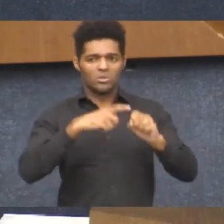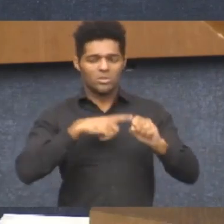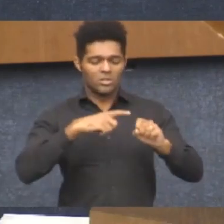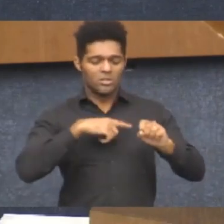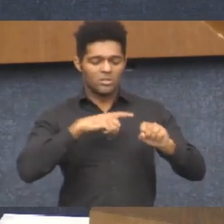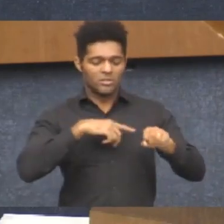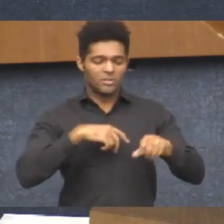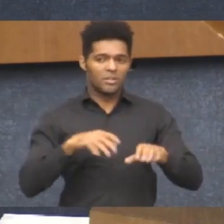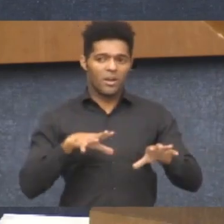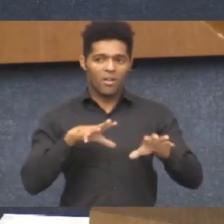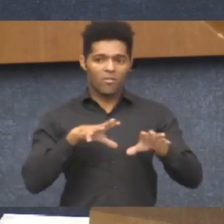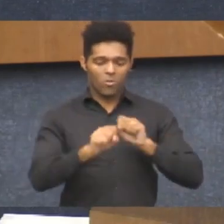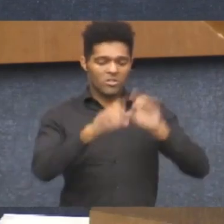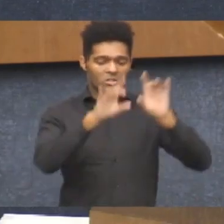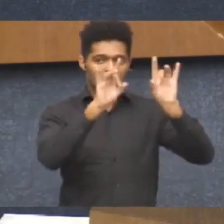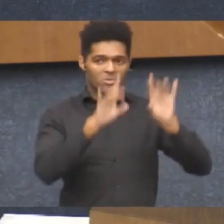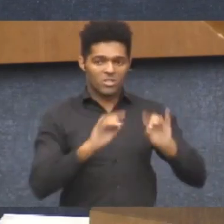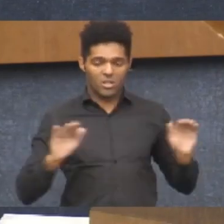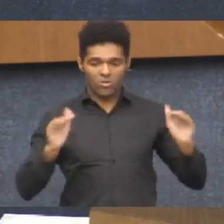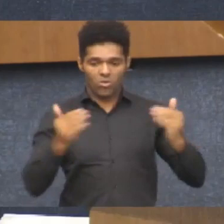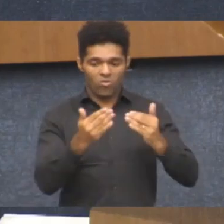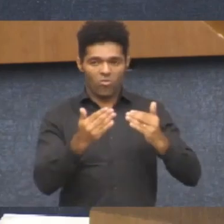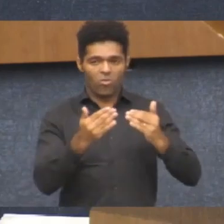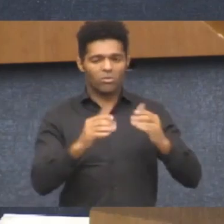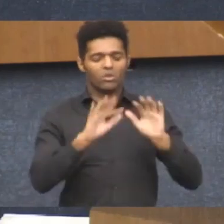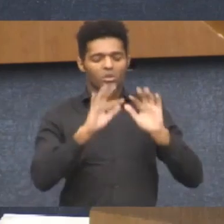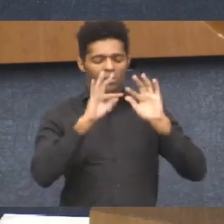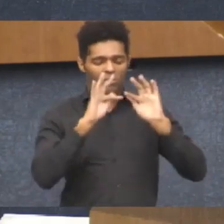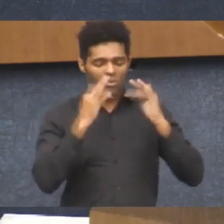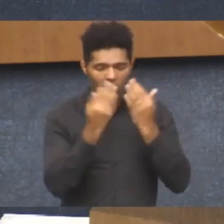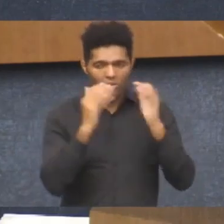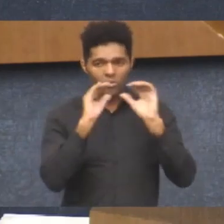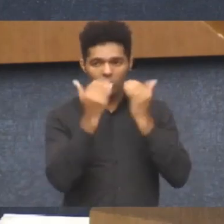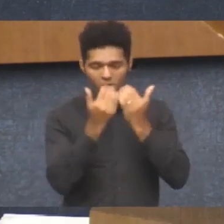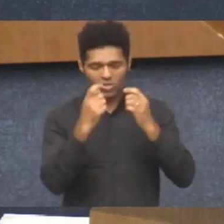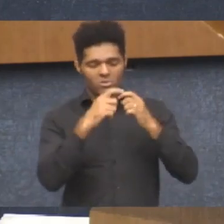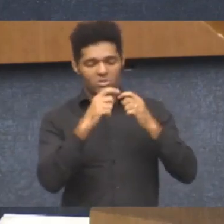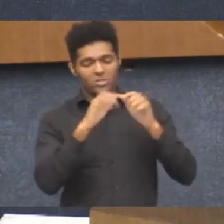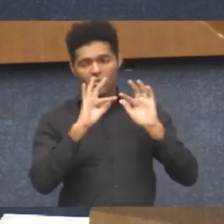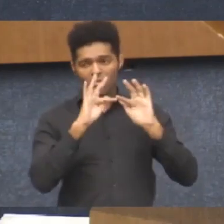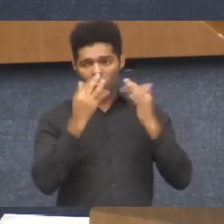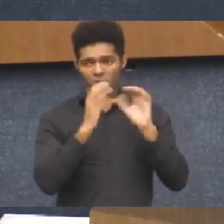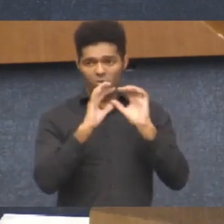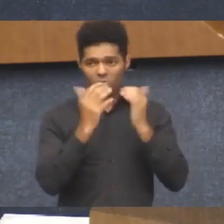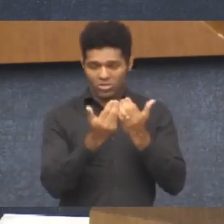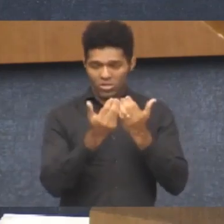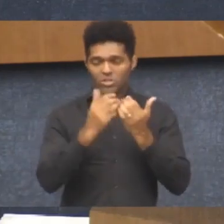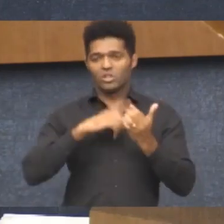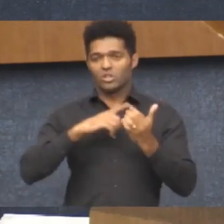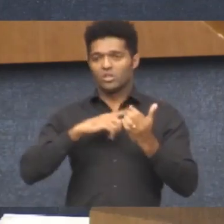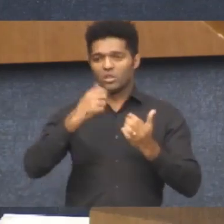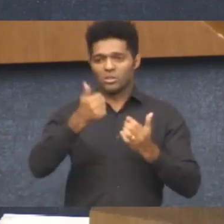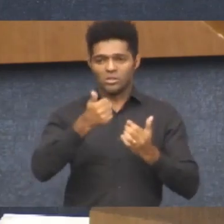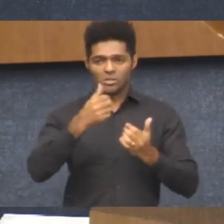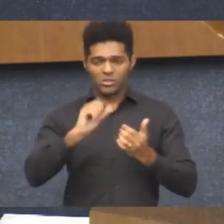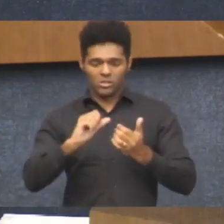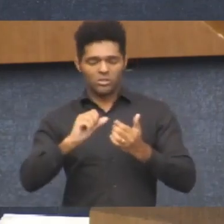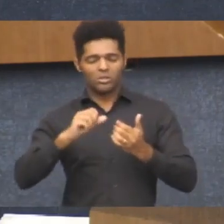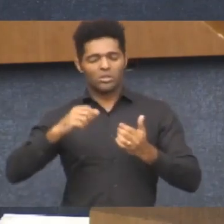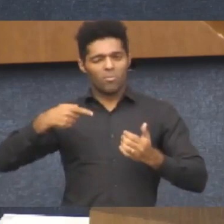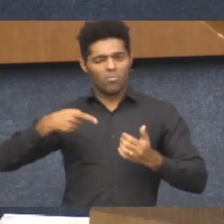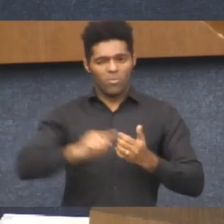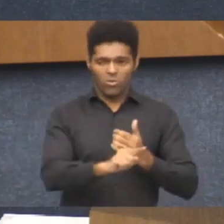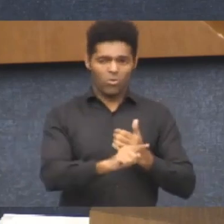gente possa, sim, ter uma especialidade com 40, 50, 60 mil médicos de família e comunidade